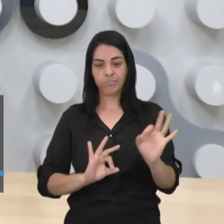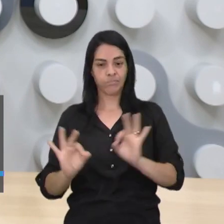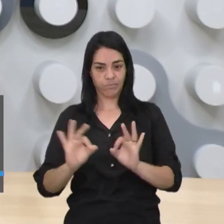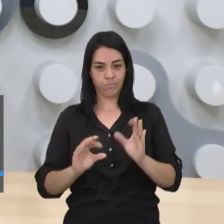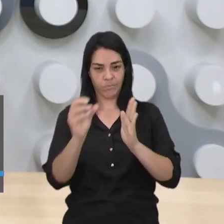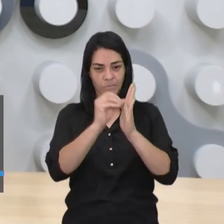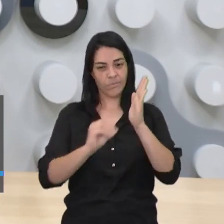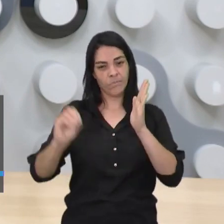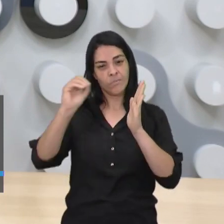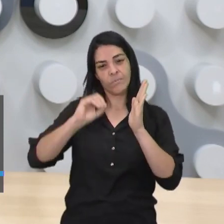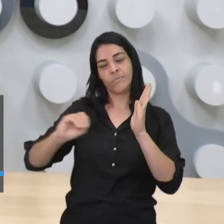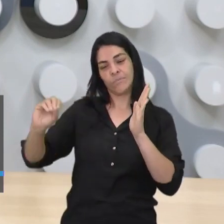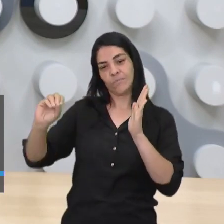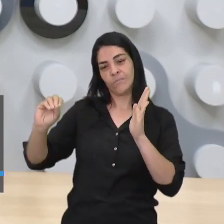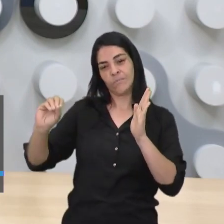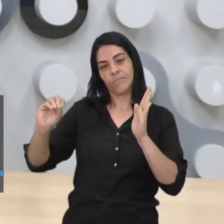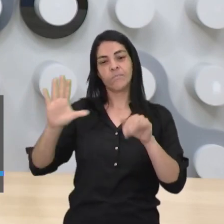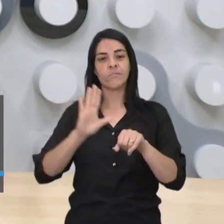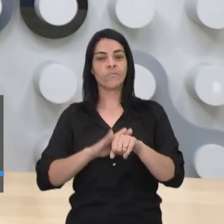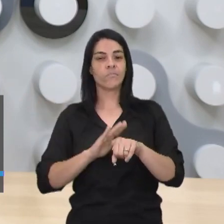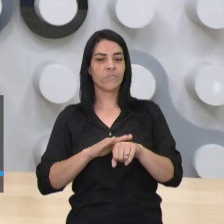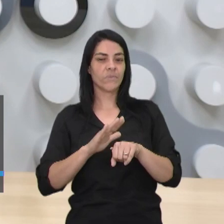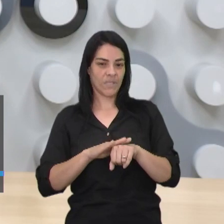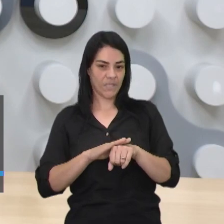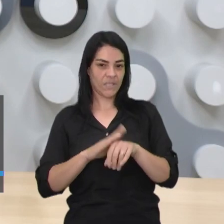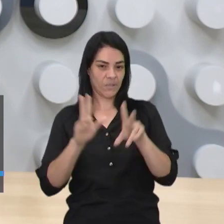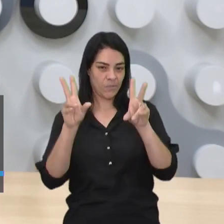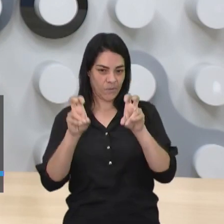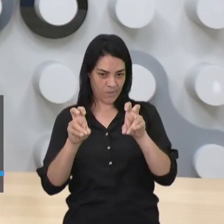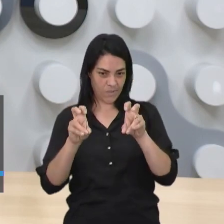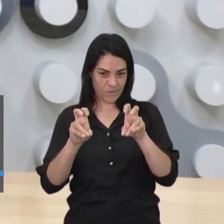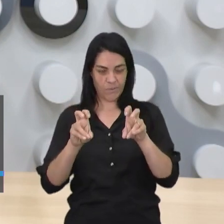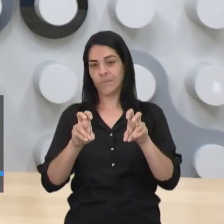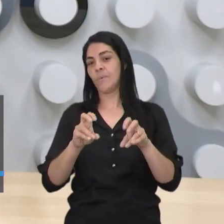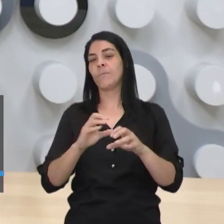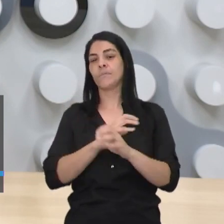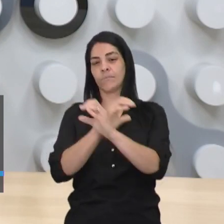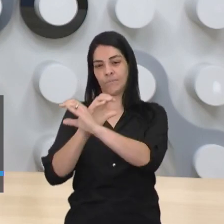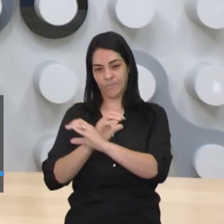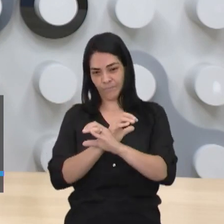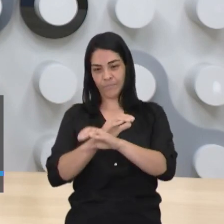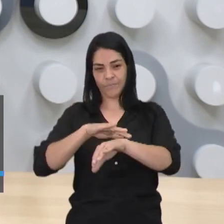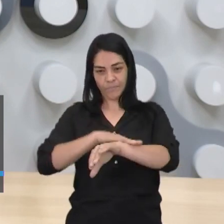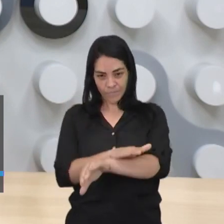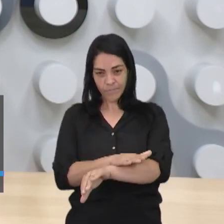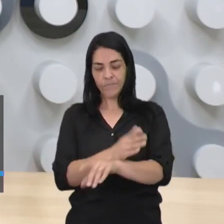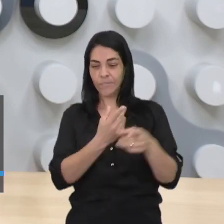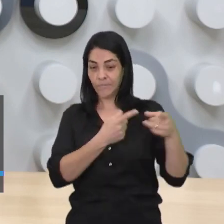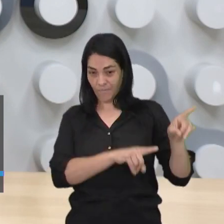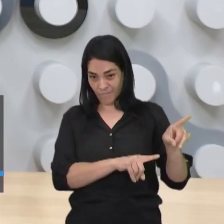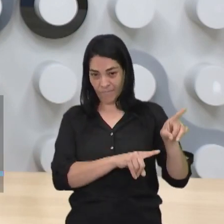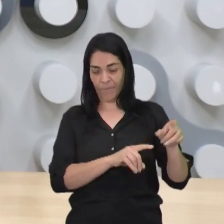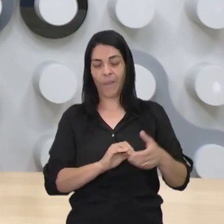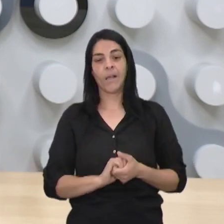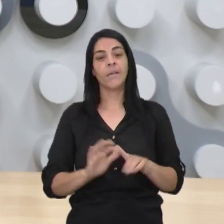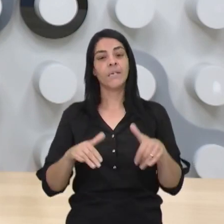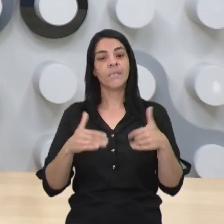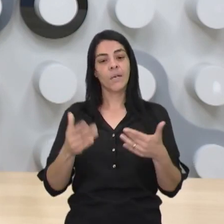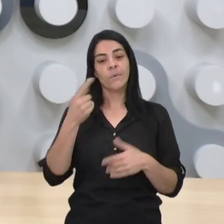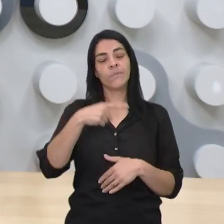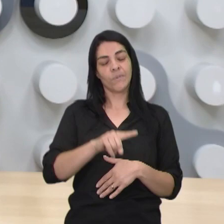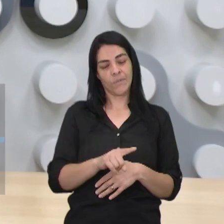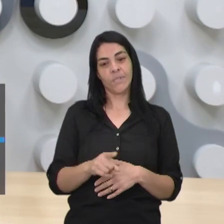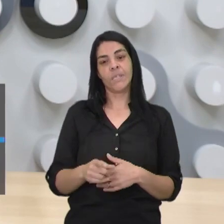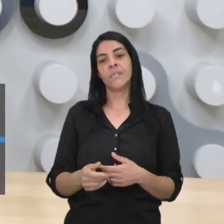Centro de Mídias, ela está fazendo pauta aí da educação antirracista, CMSP na educação antirracista. Então, vocês